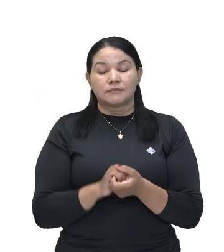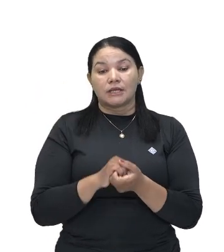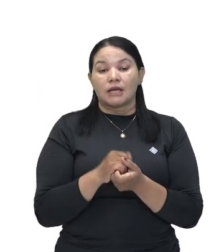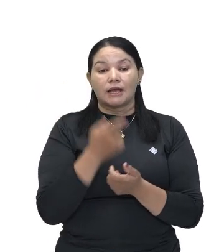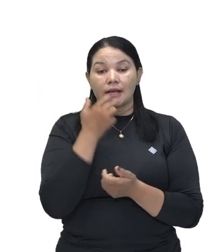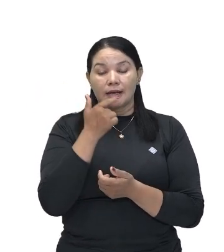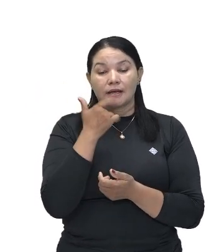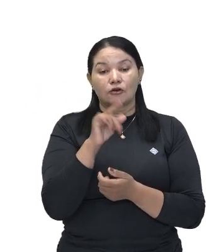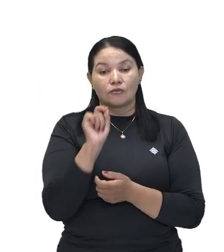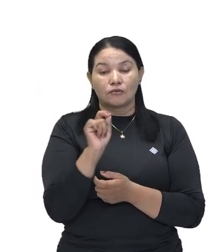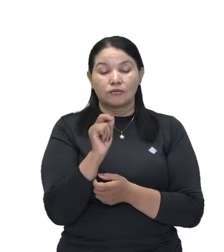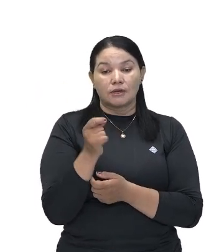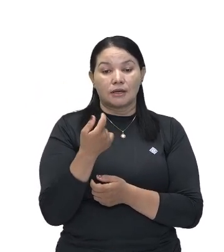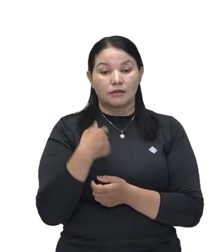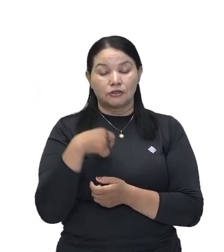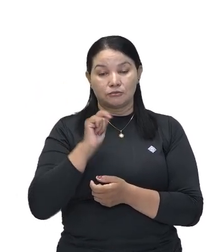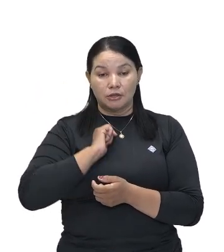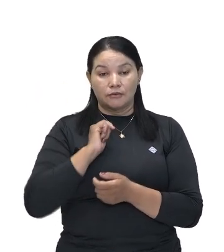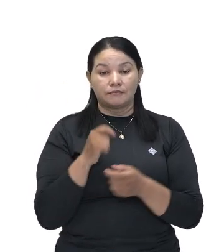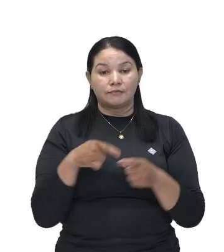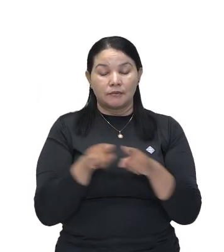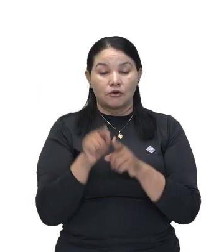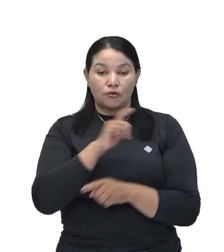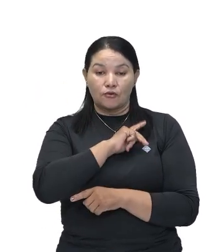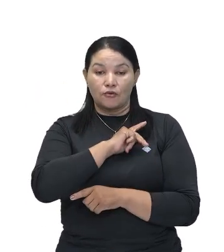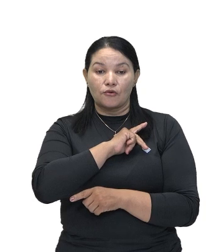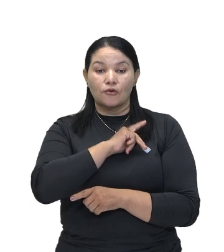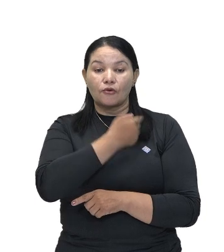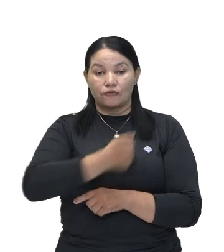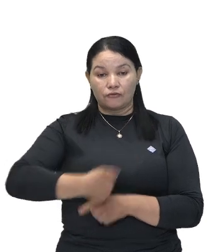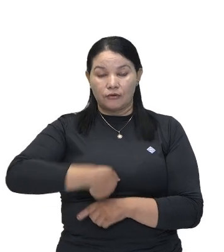espanhol. O sistema de governo é uma república